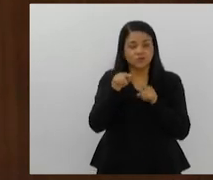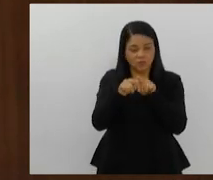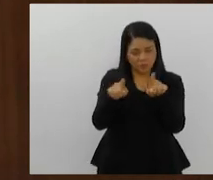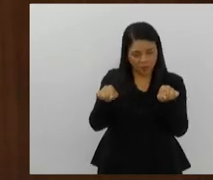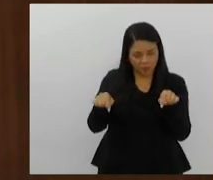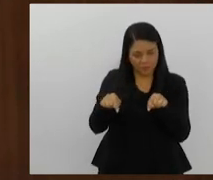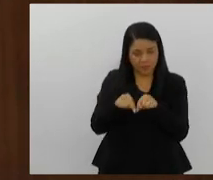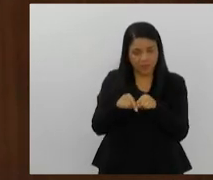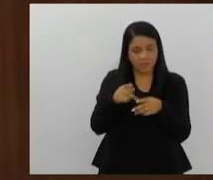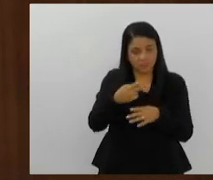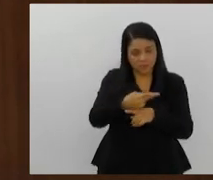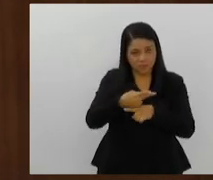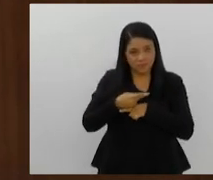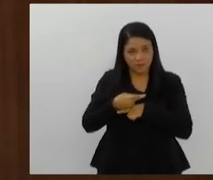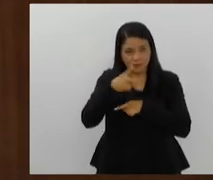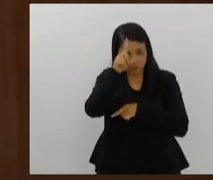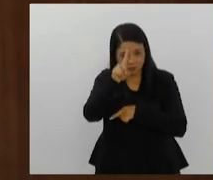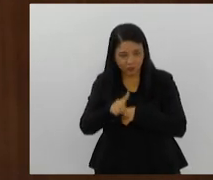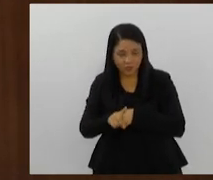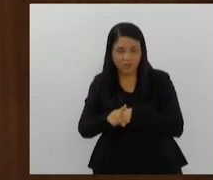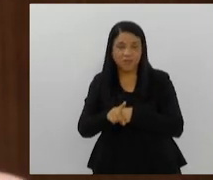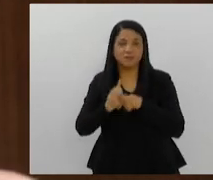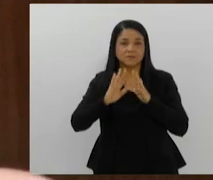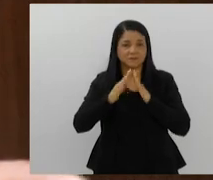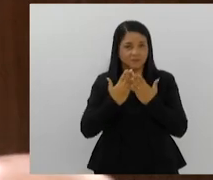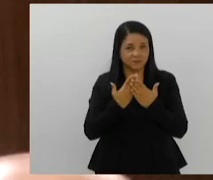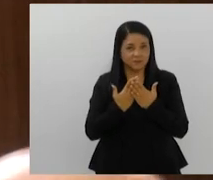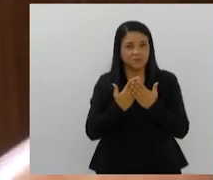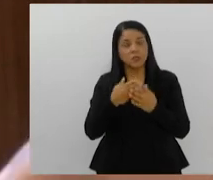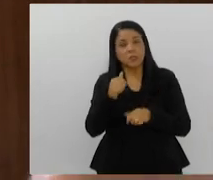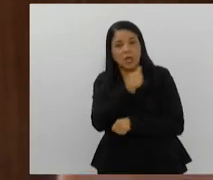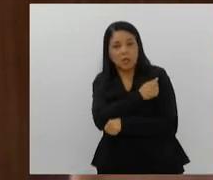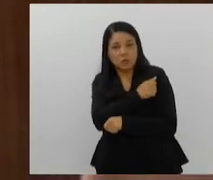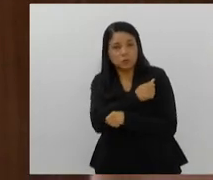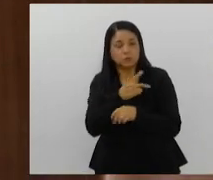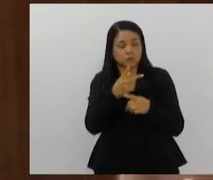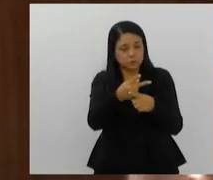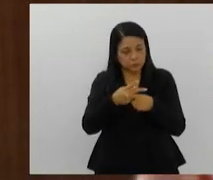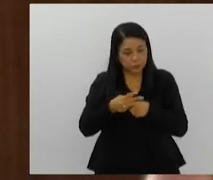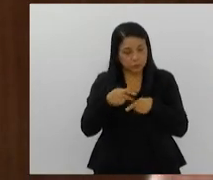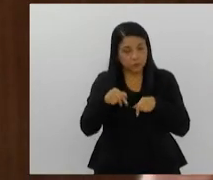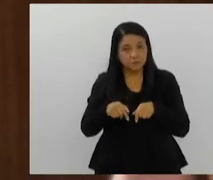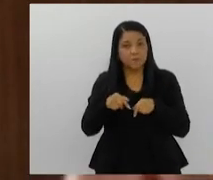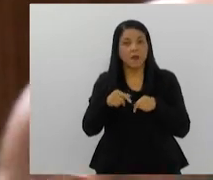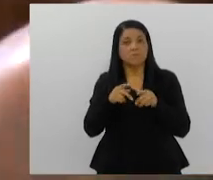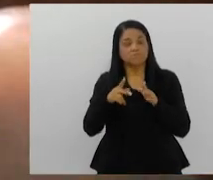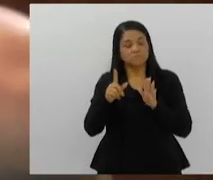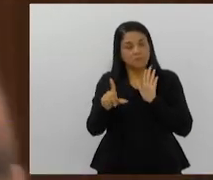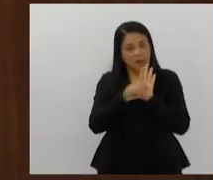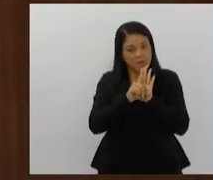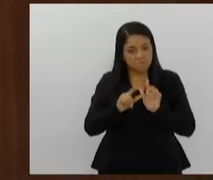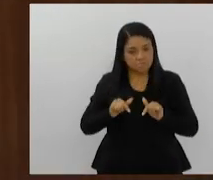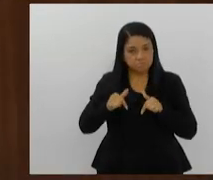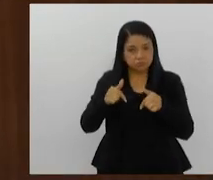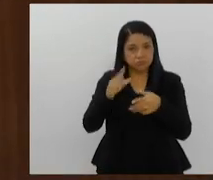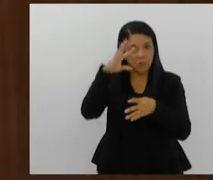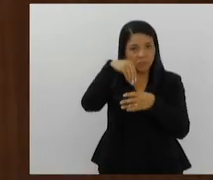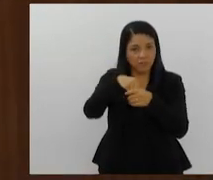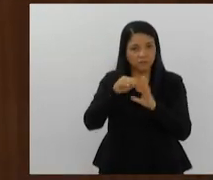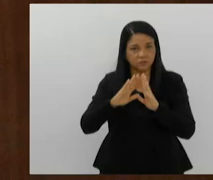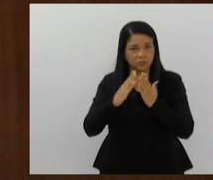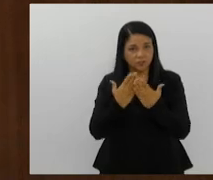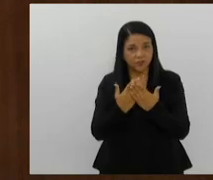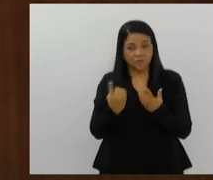por direções escolares, por estudantes, para fazer a aplicabilidade dessa lei, e nós fomos desafiados a ir